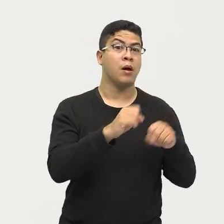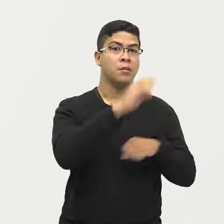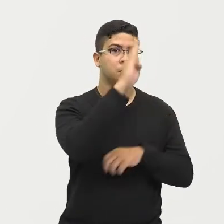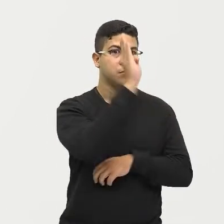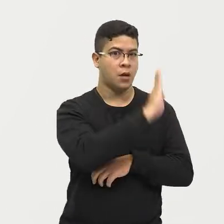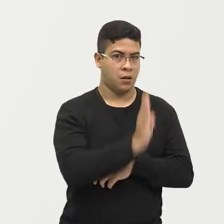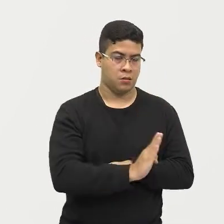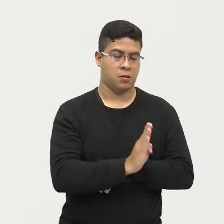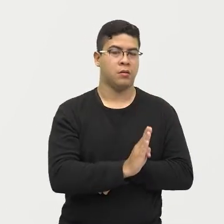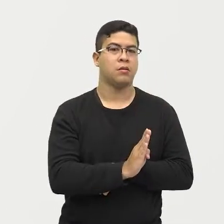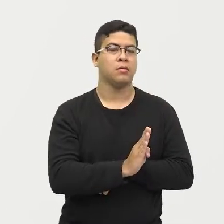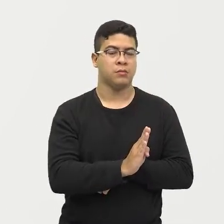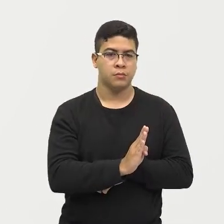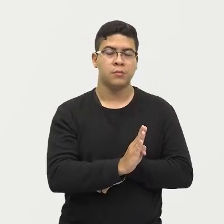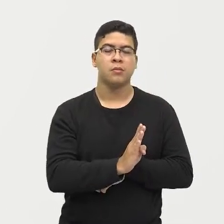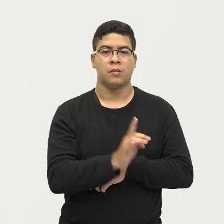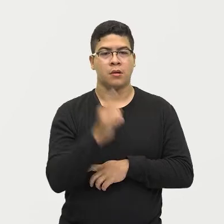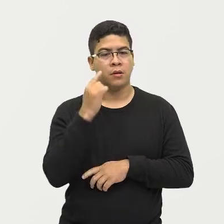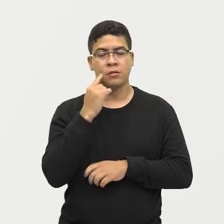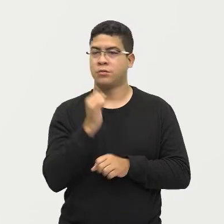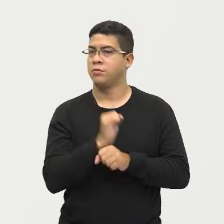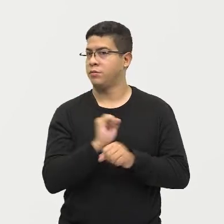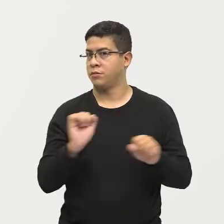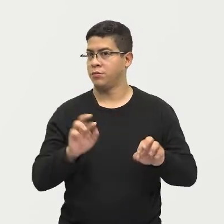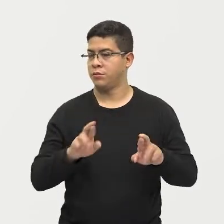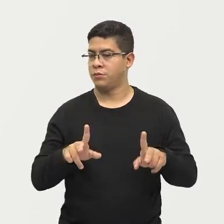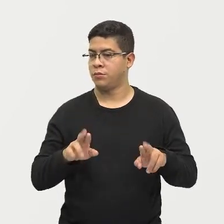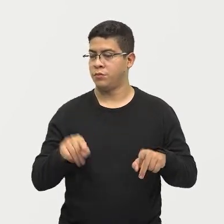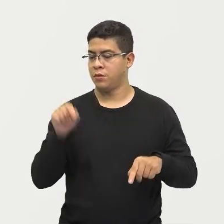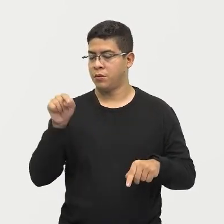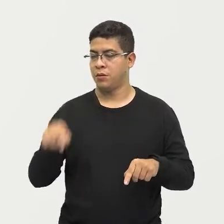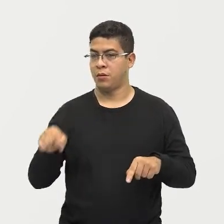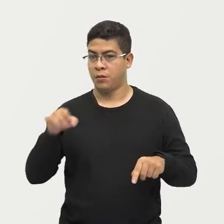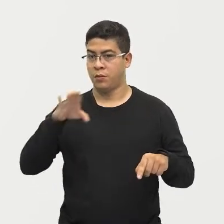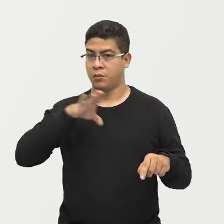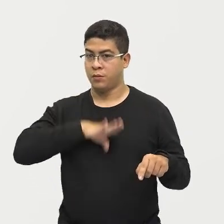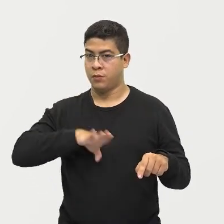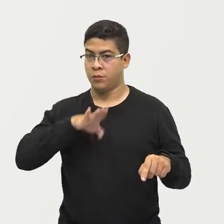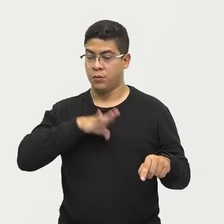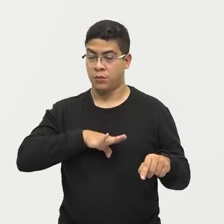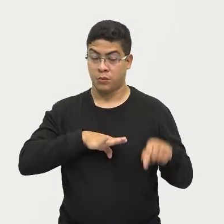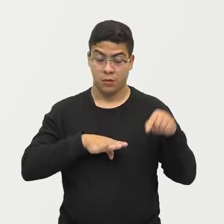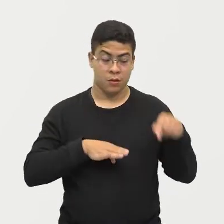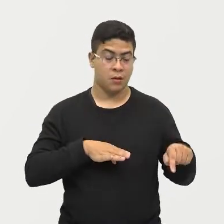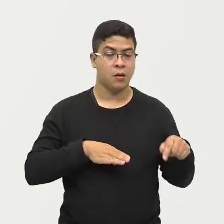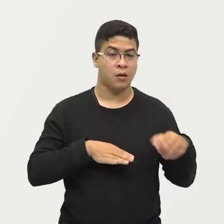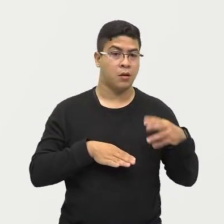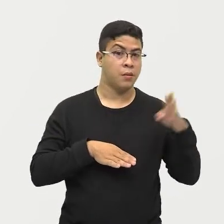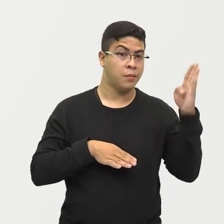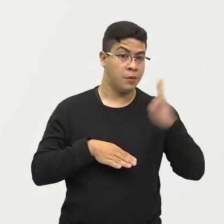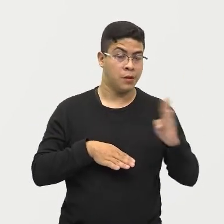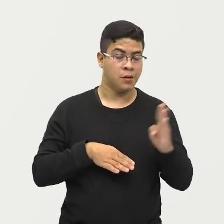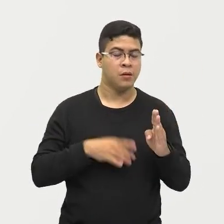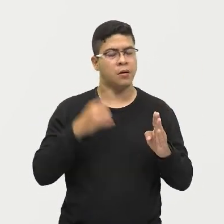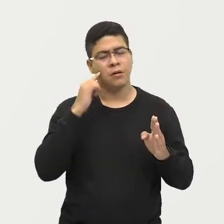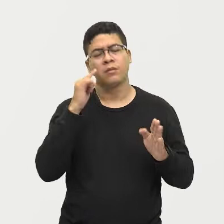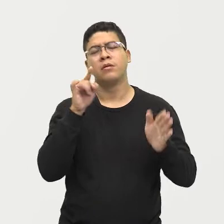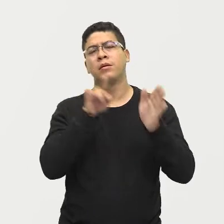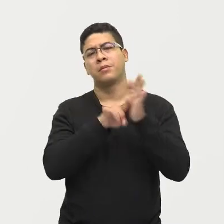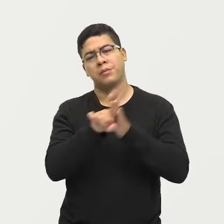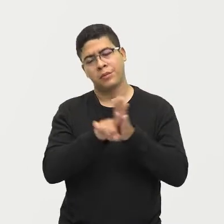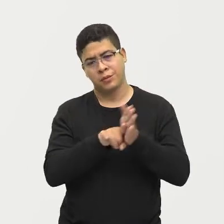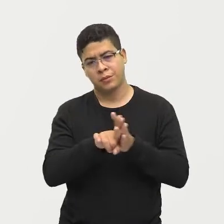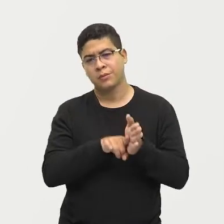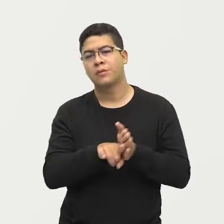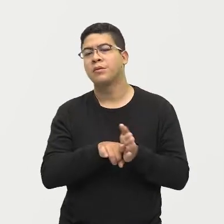linguísticas brasileiras, da cultura brasileira em geral, da dança, da música. Ele pesquisou ali, como eu falei para